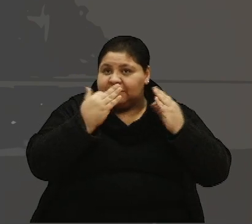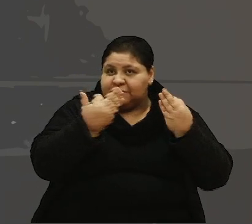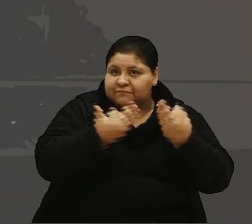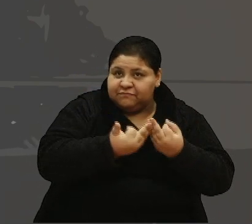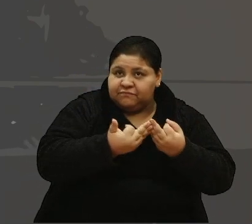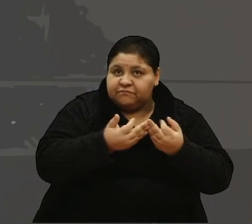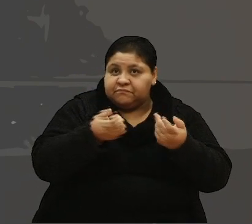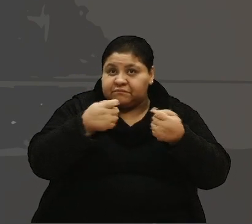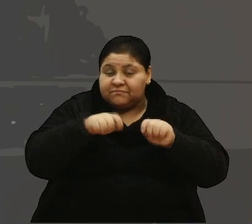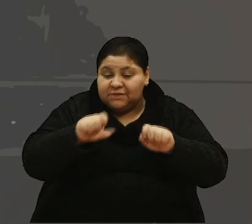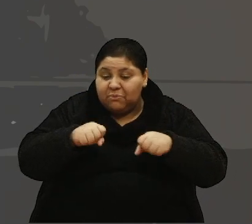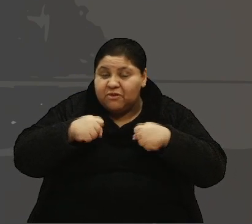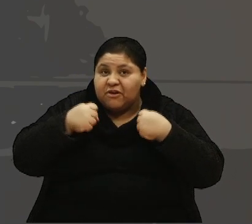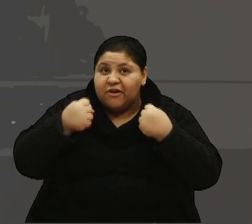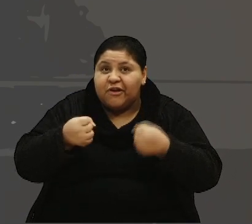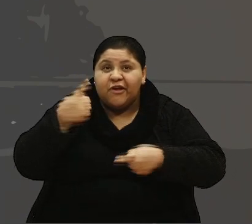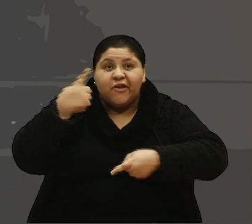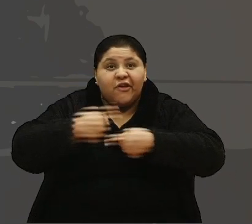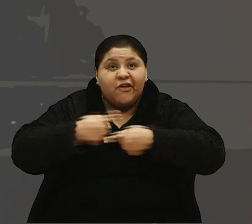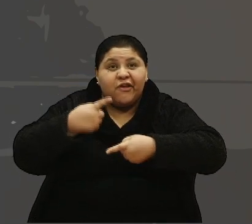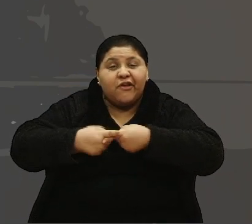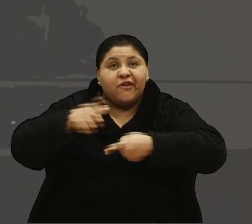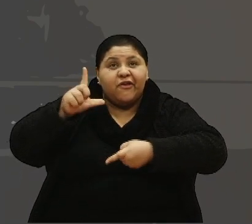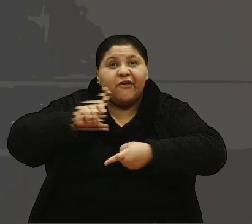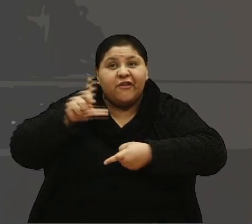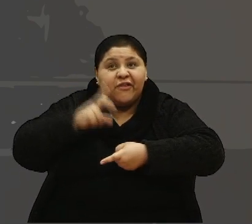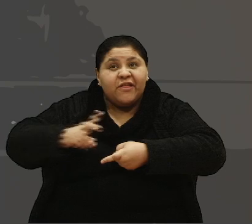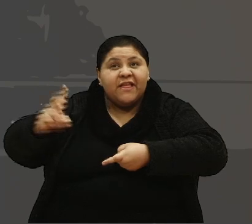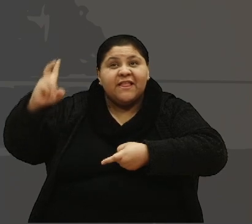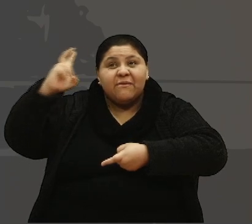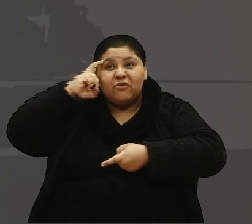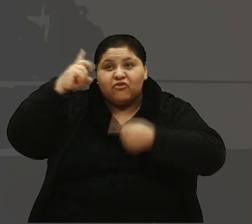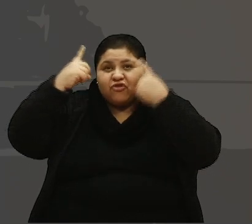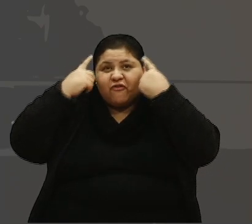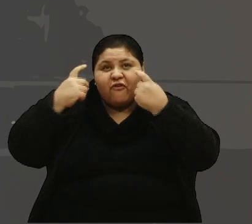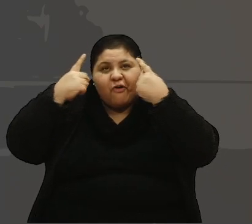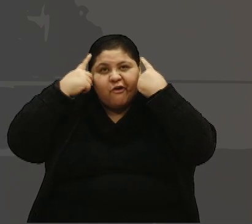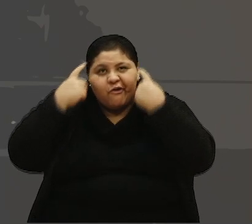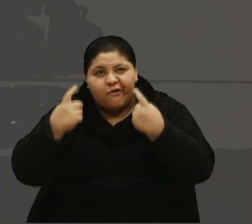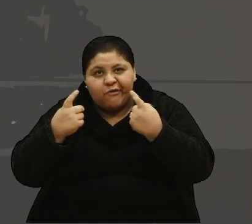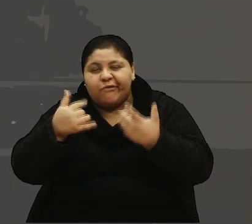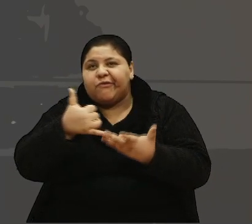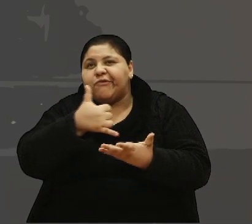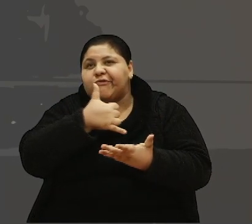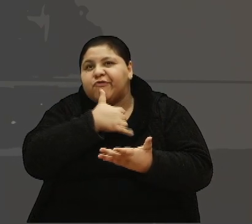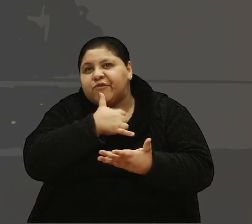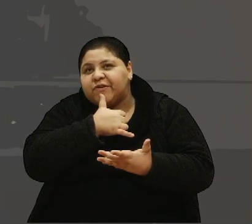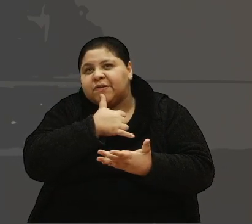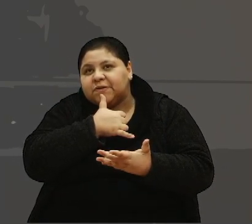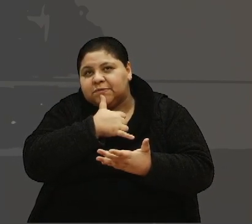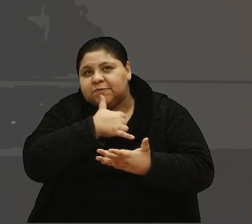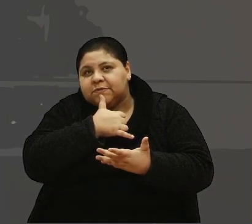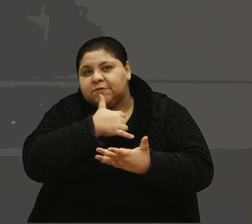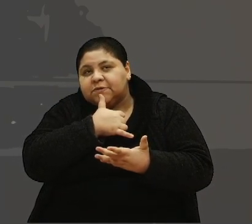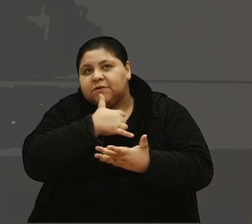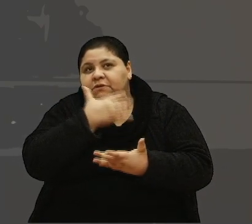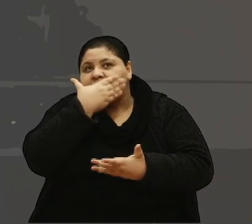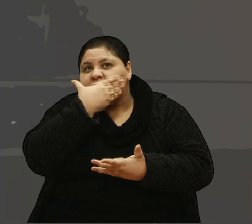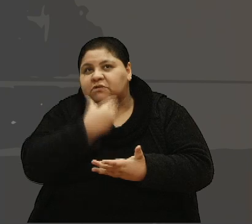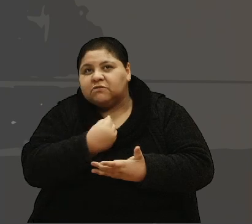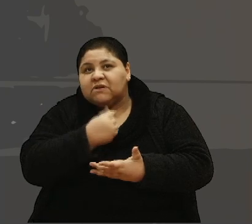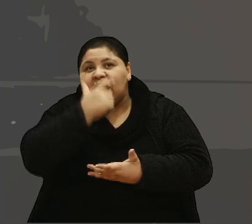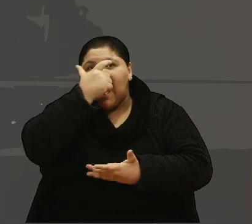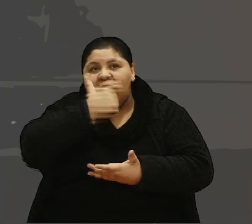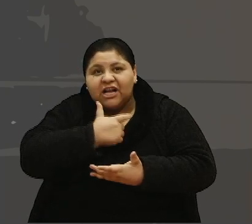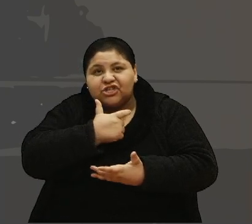nós precisamos enfrentar, porque a gente ainda tem uma cultura da violência. Infelizmente, os homens ainda